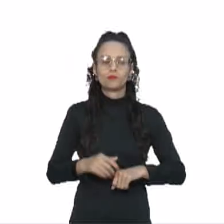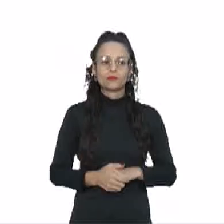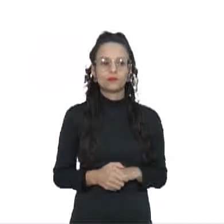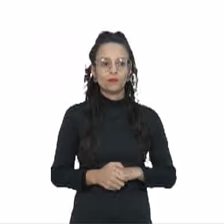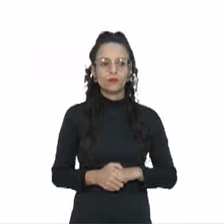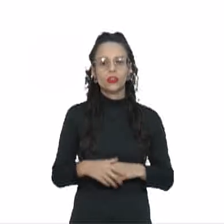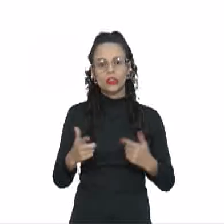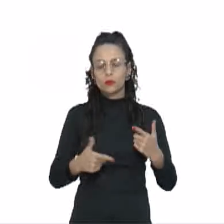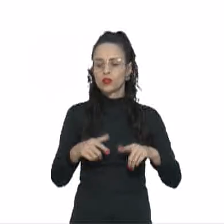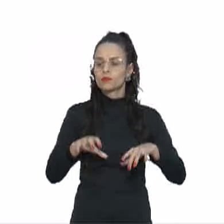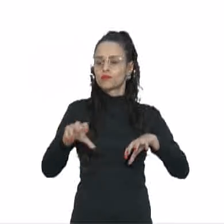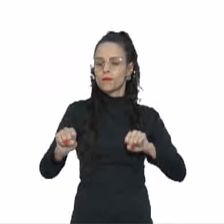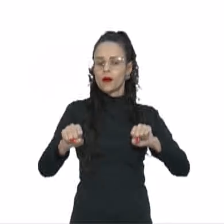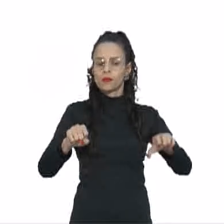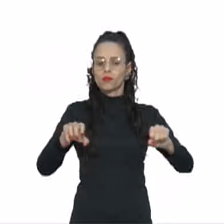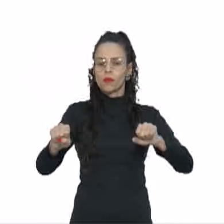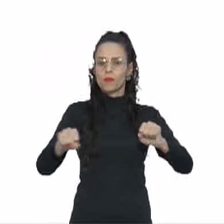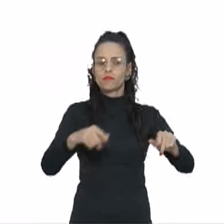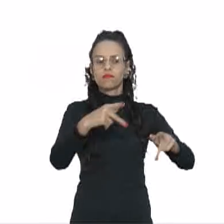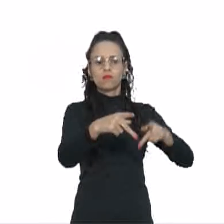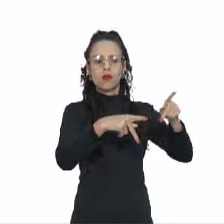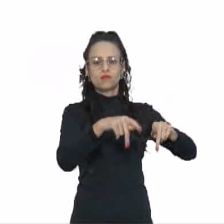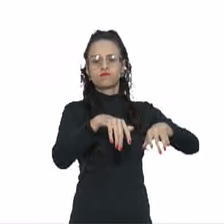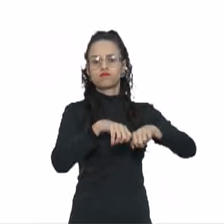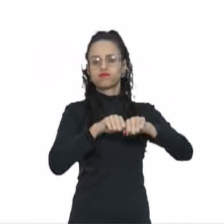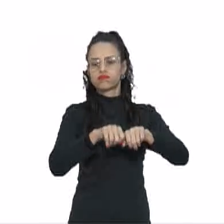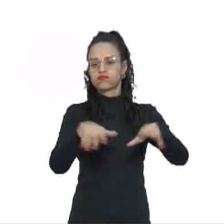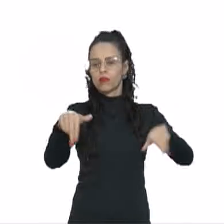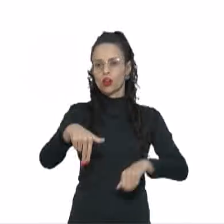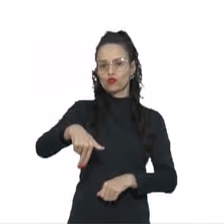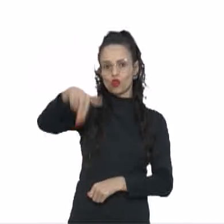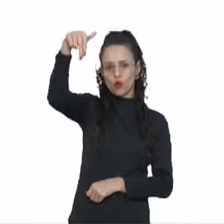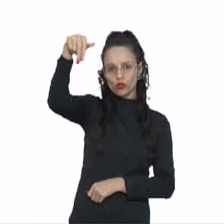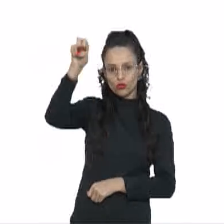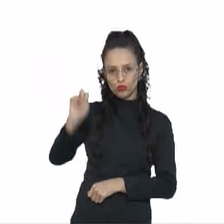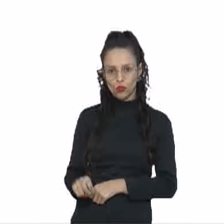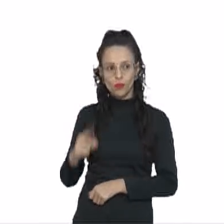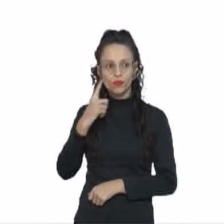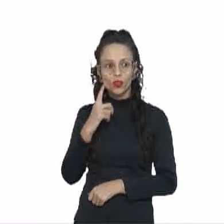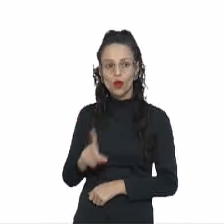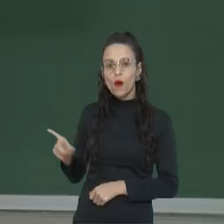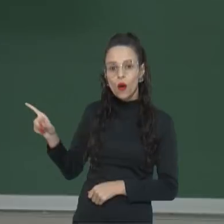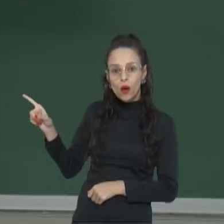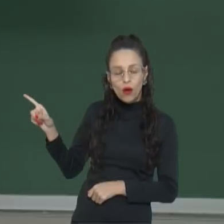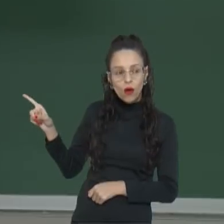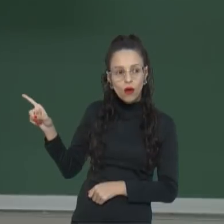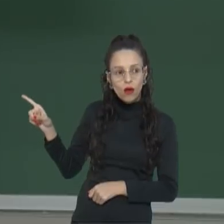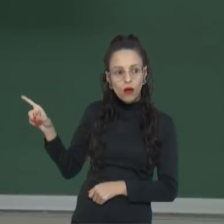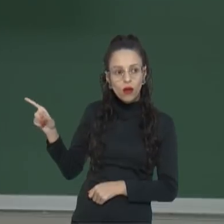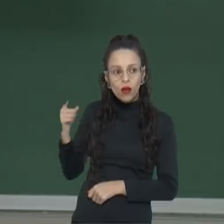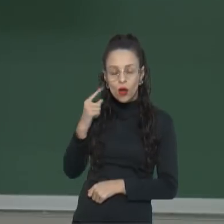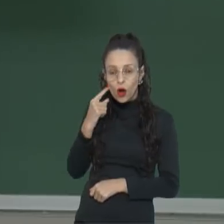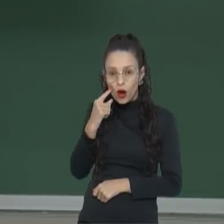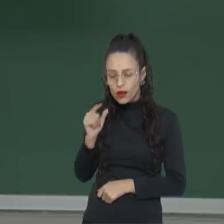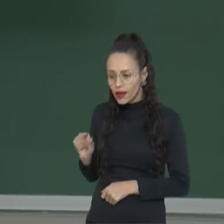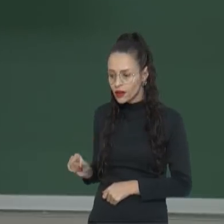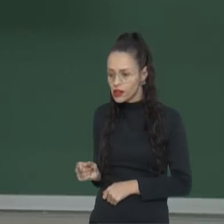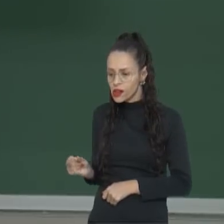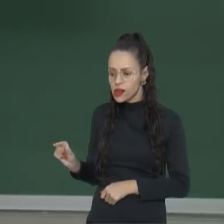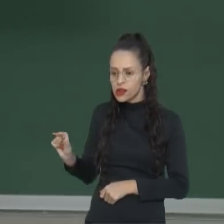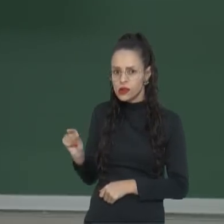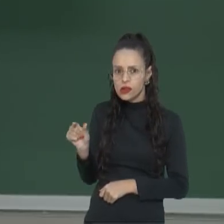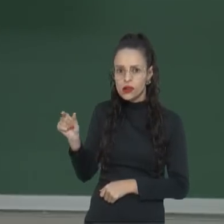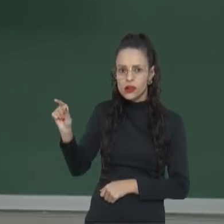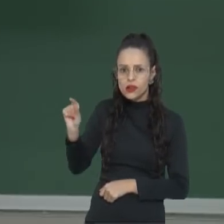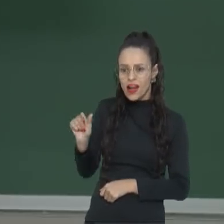continuaram conquistando outras terras, outros povos, ao norte e ao sul. Olha, vamos voltar aqui, olha que coisa fascinante, olha o que era o império. Dominaram